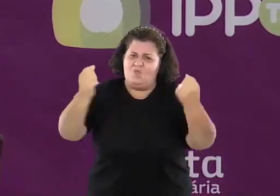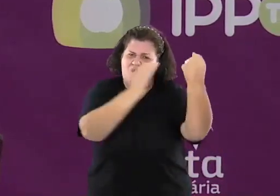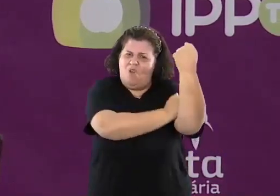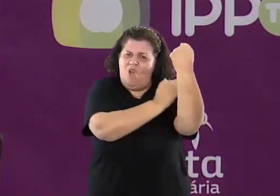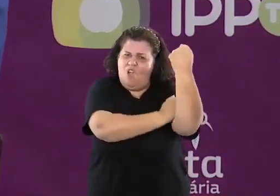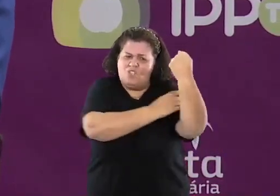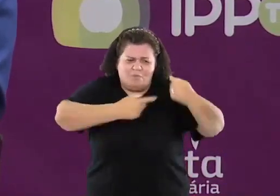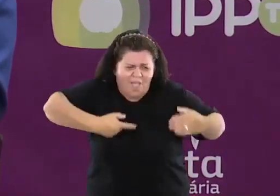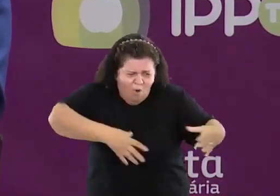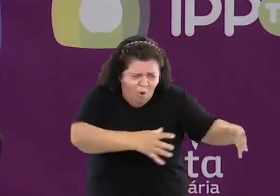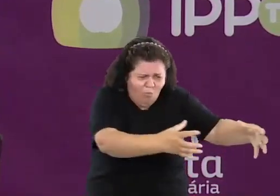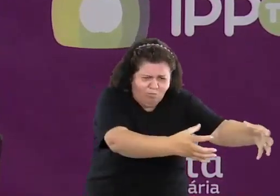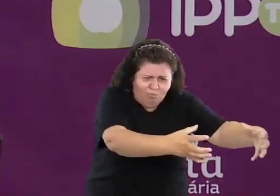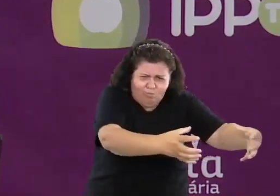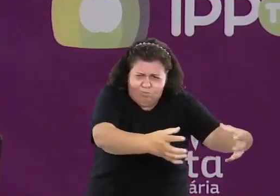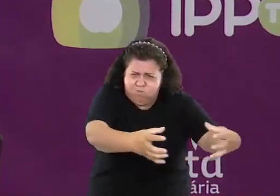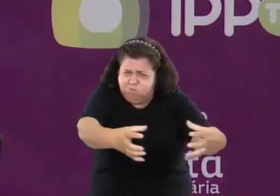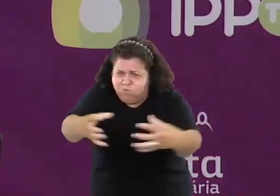grande.